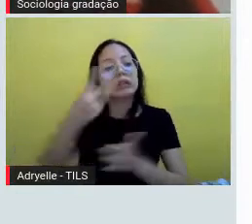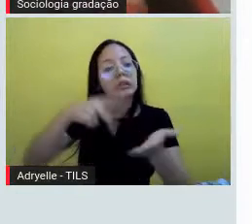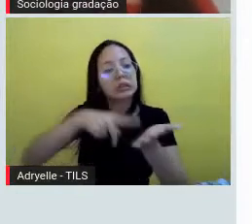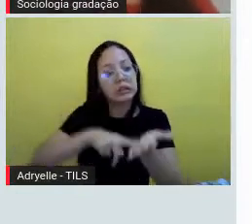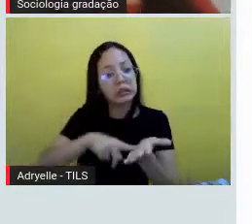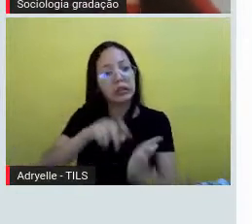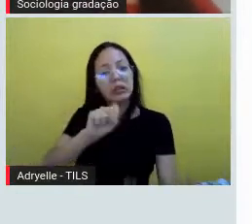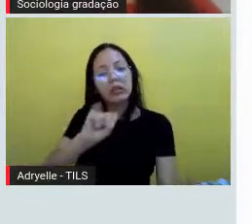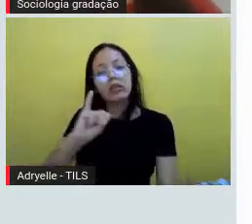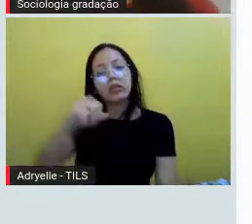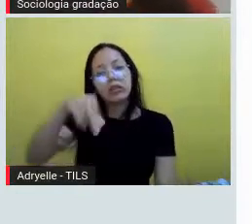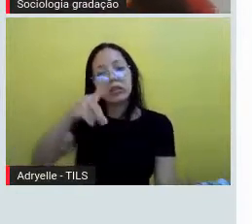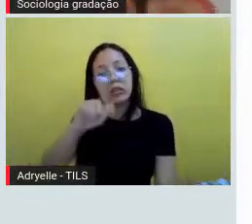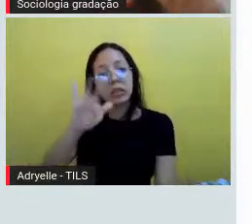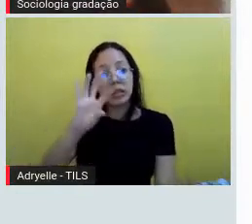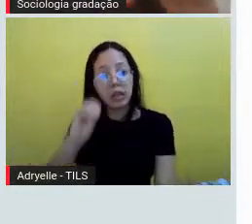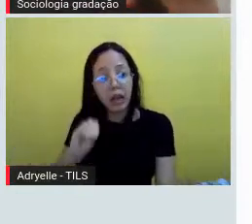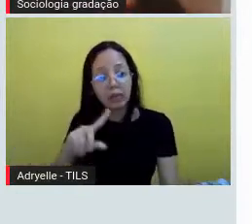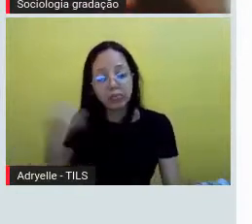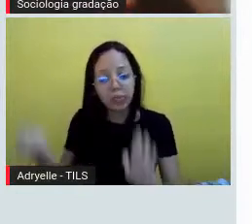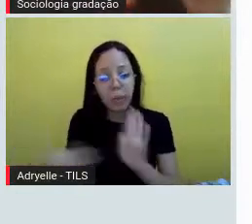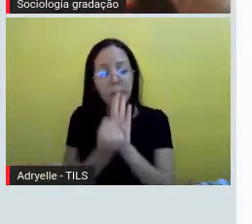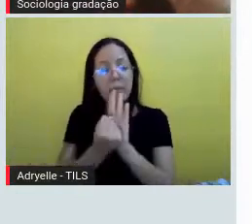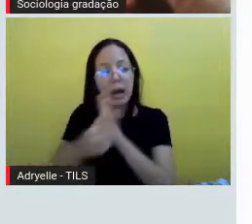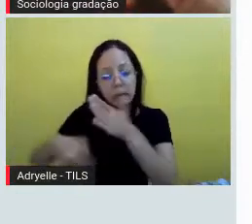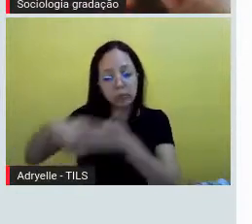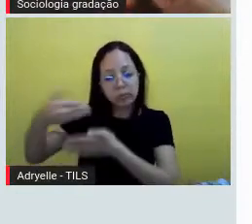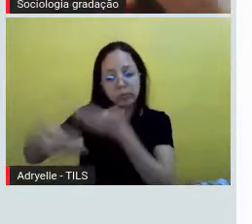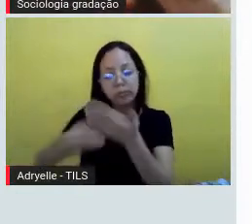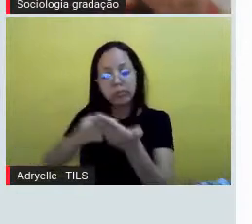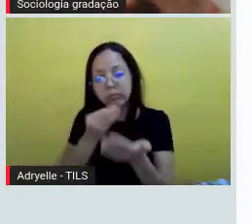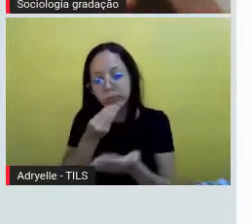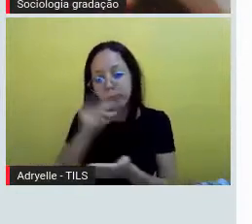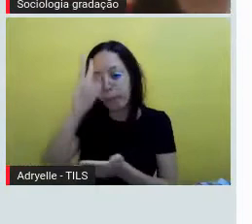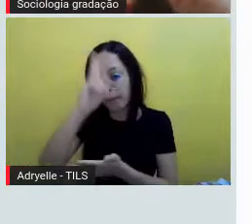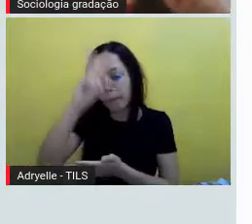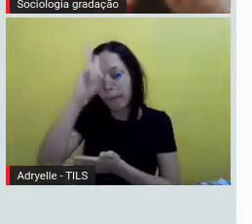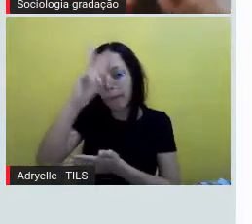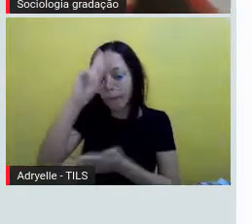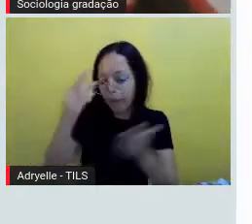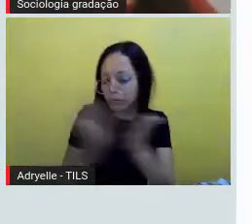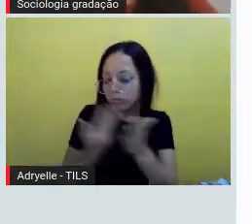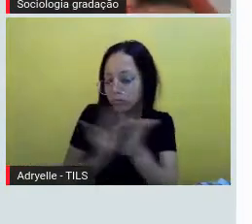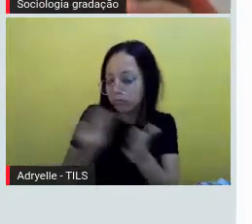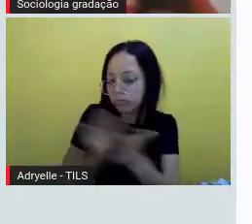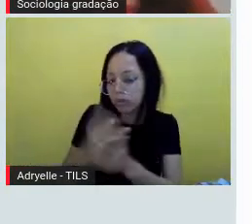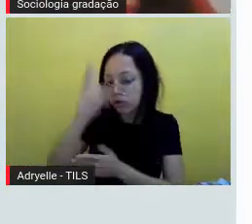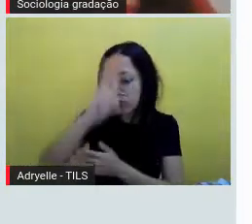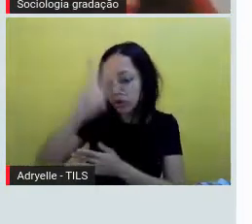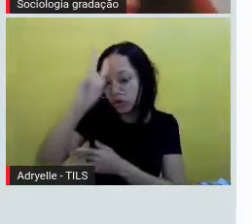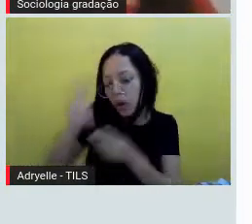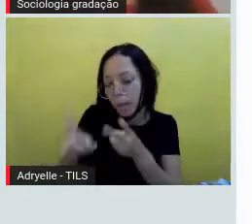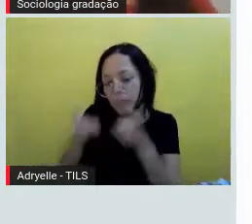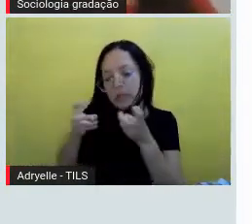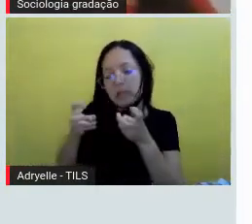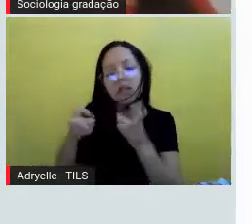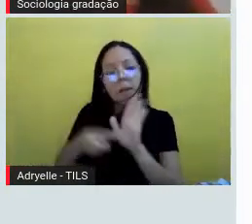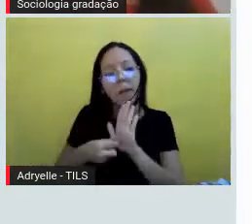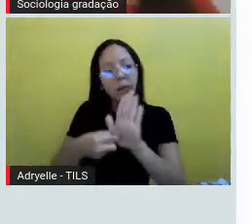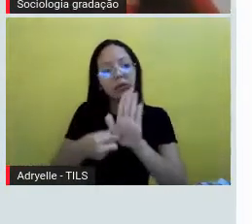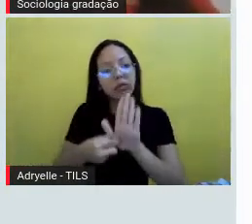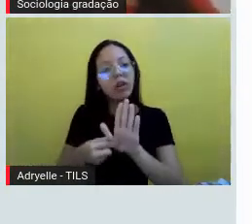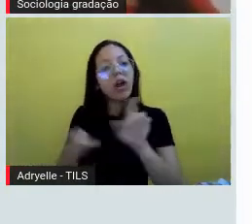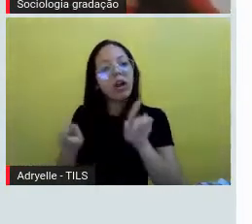aí Marx, nesse processo de conhecimento histórico, de estudo histórico, ele percebe e traz a questão